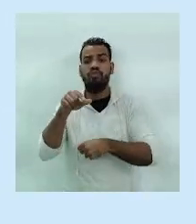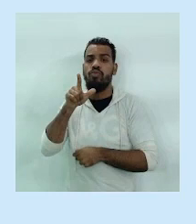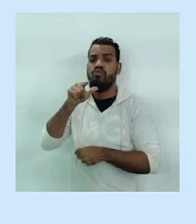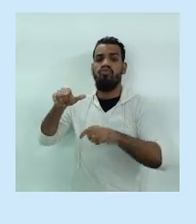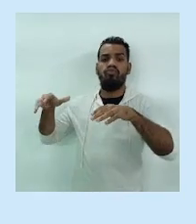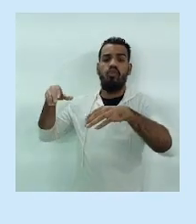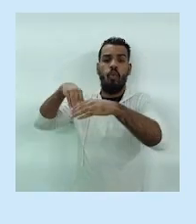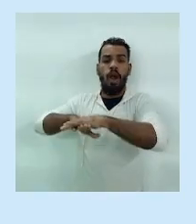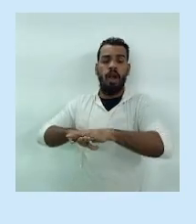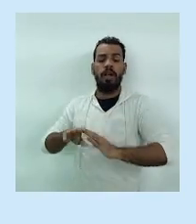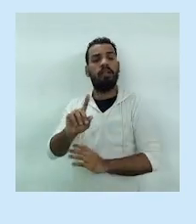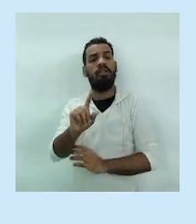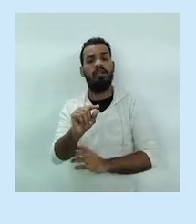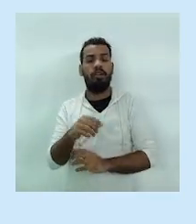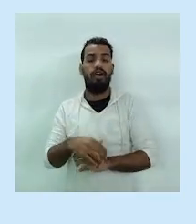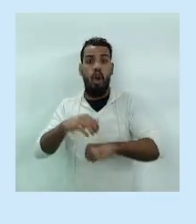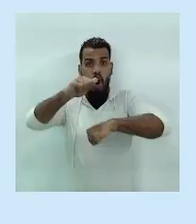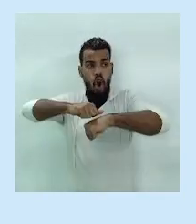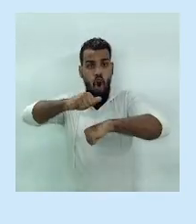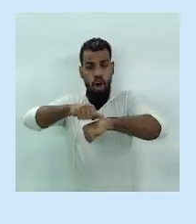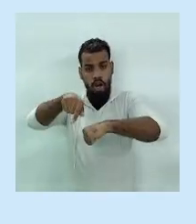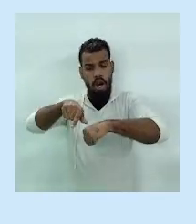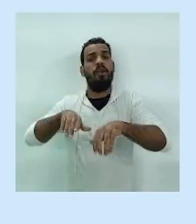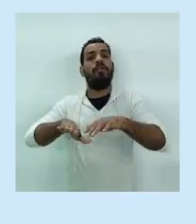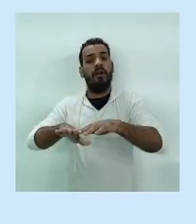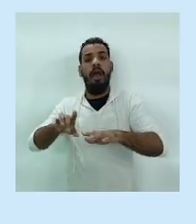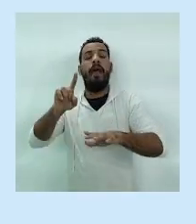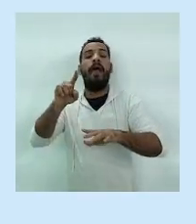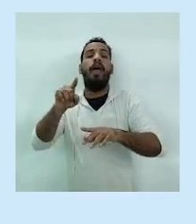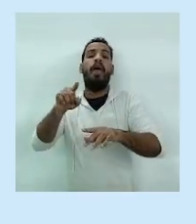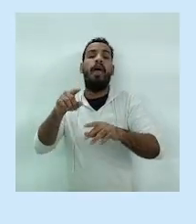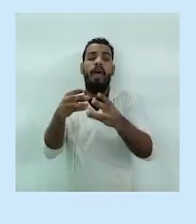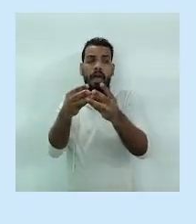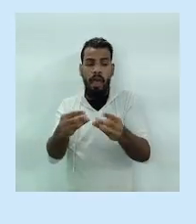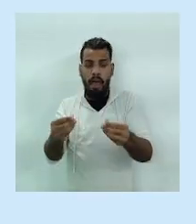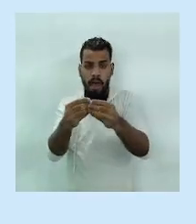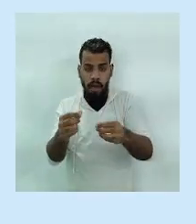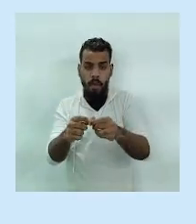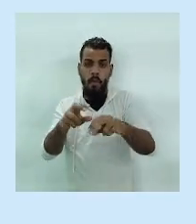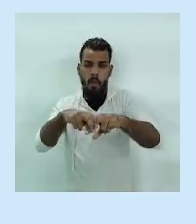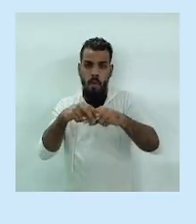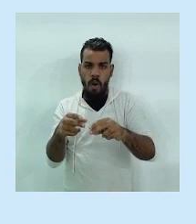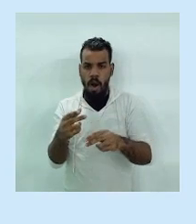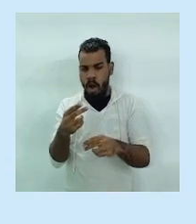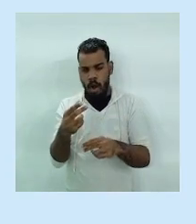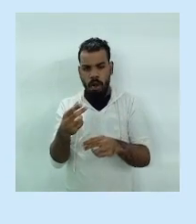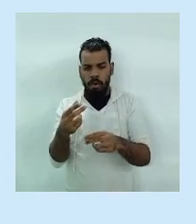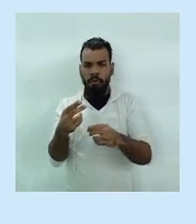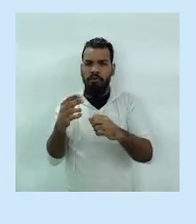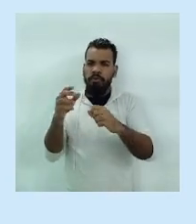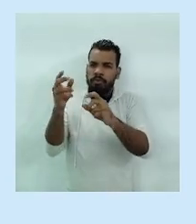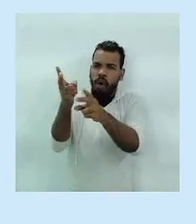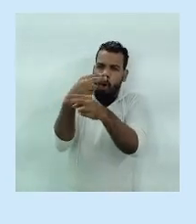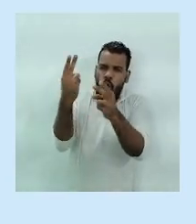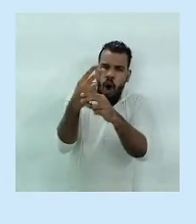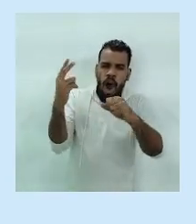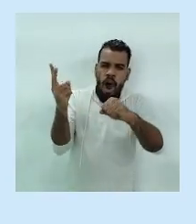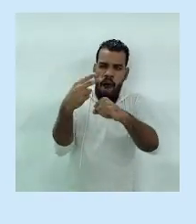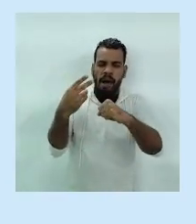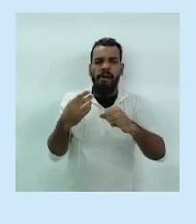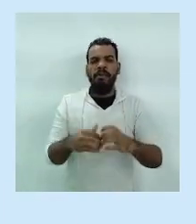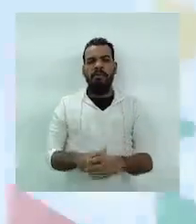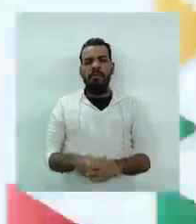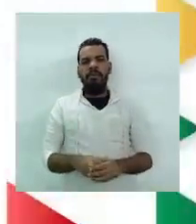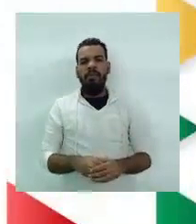certo? Através das rochas sedimentares, que são produtos de desgastes através do intemperismo, tá certo? Vamos lá, na